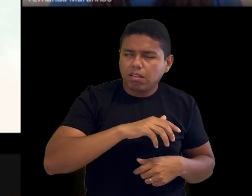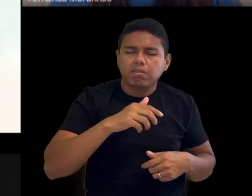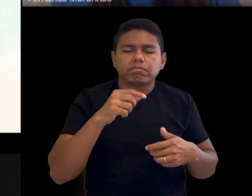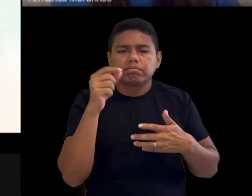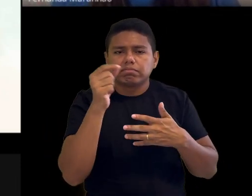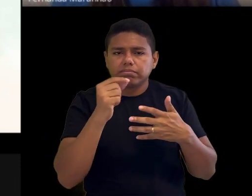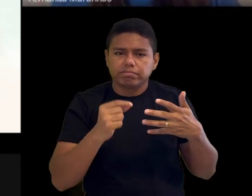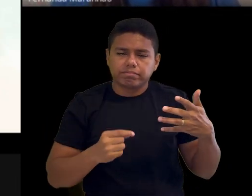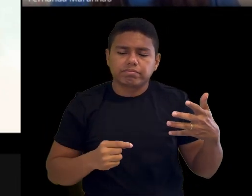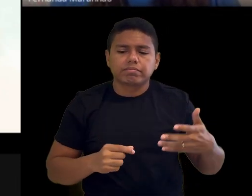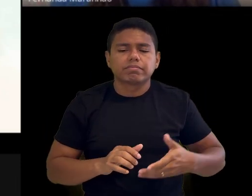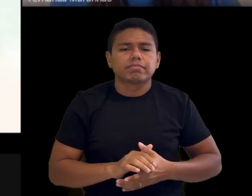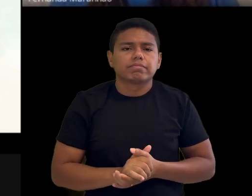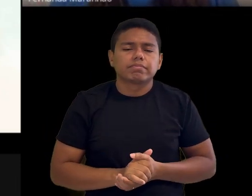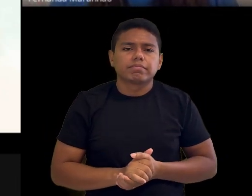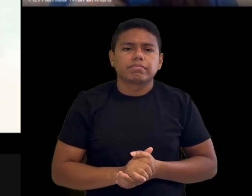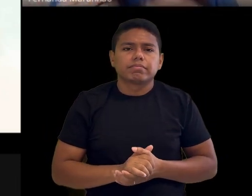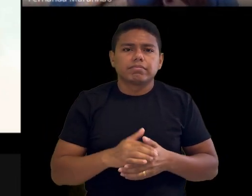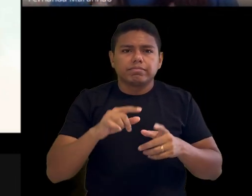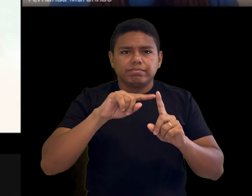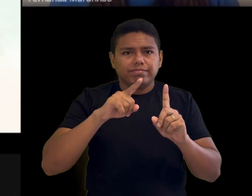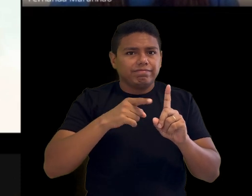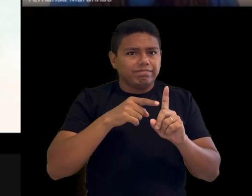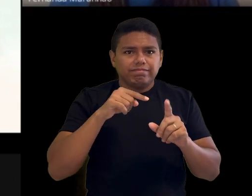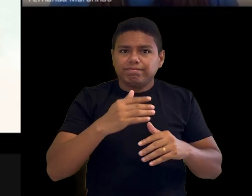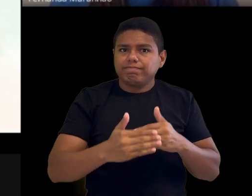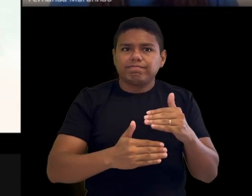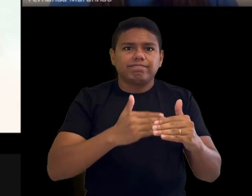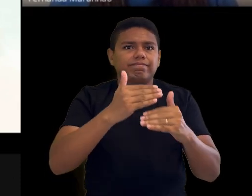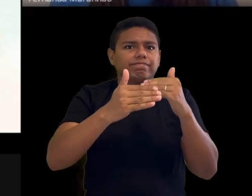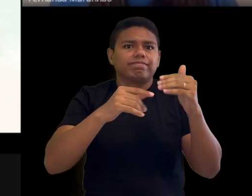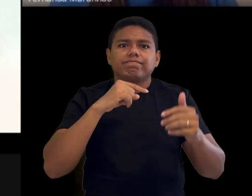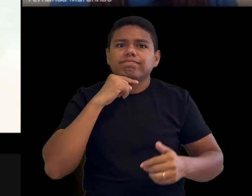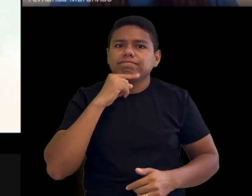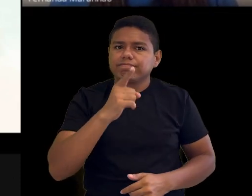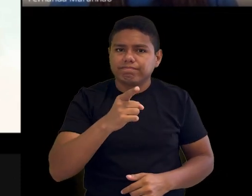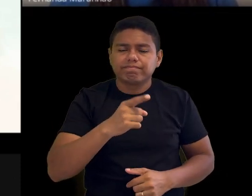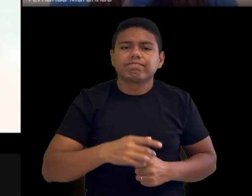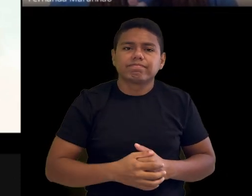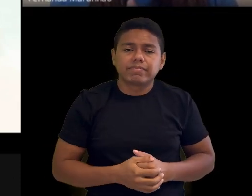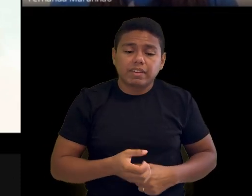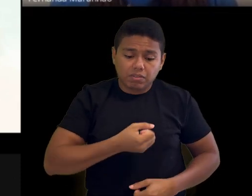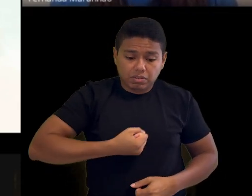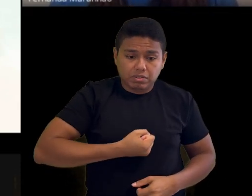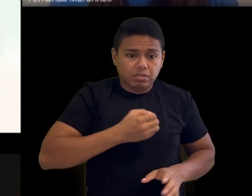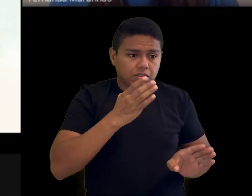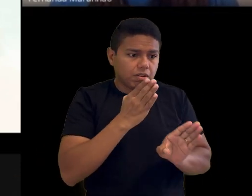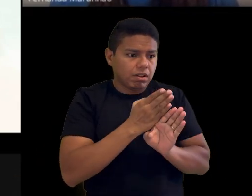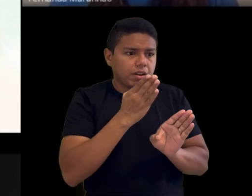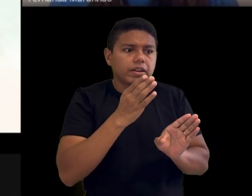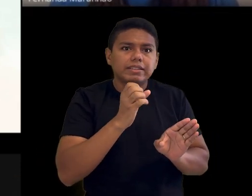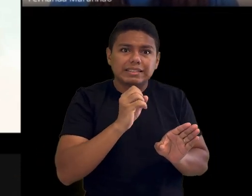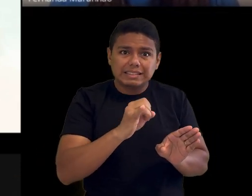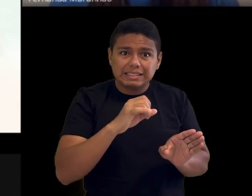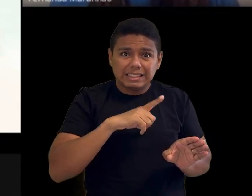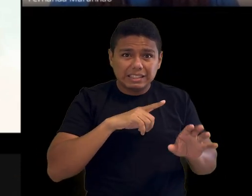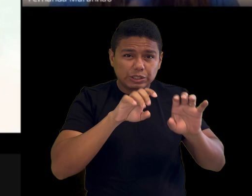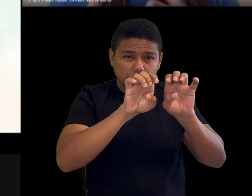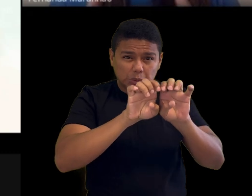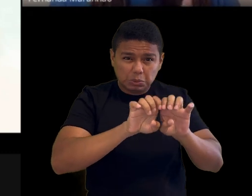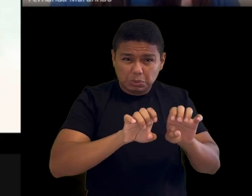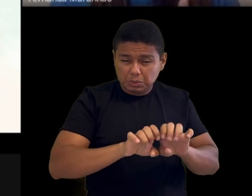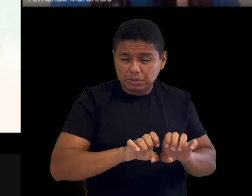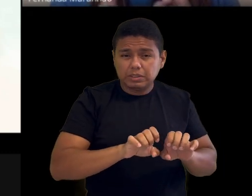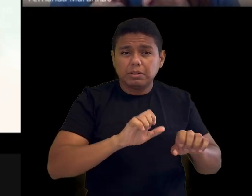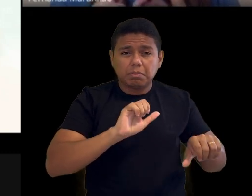não evolutiva, a ultrassonografia, em que há um feto com múltiplas alterações estruturais, uma placenta dismórfica, junto com